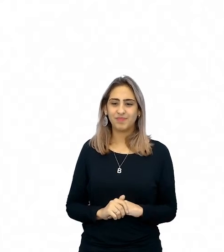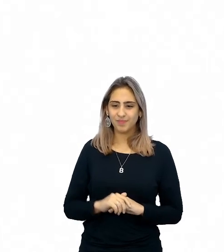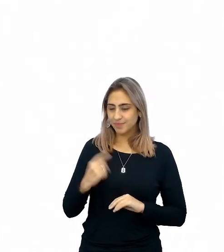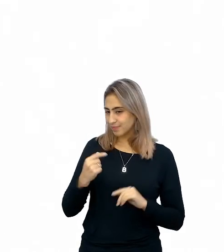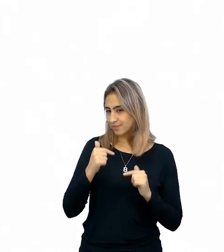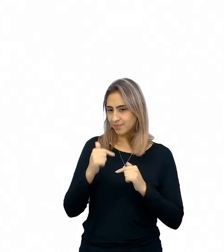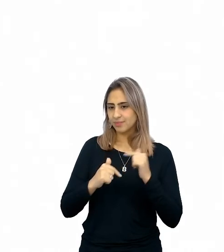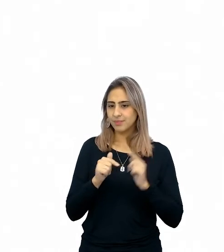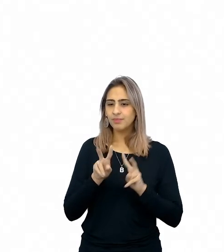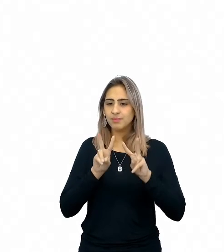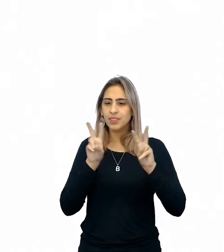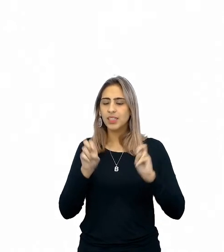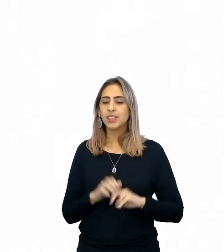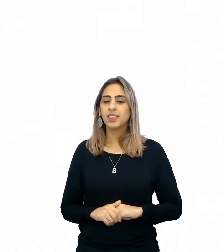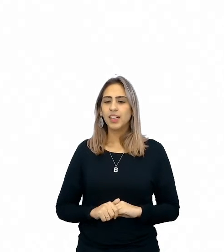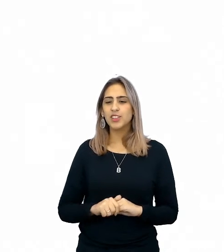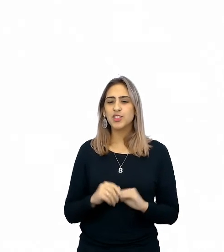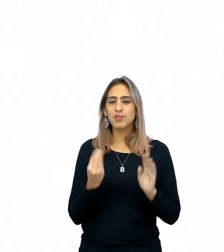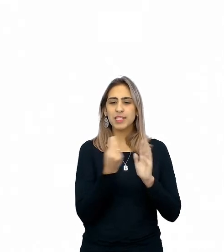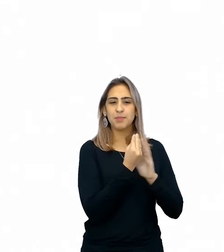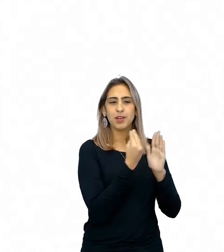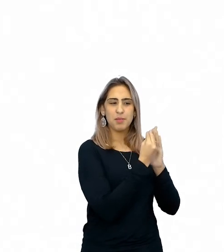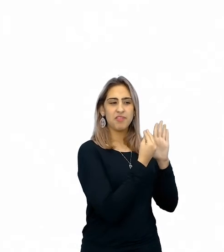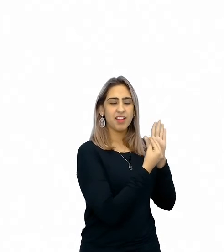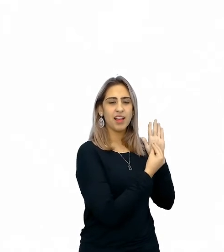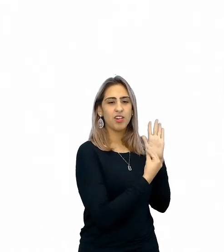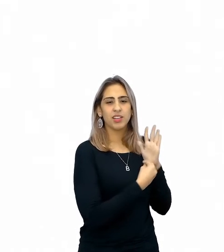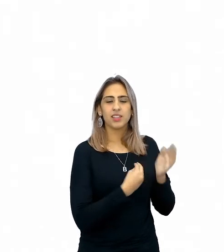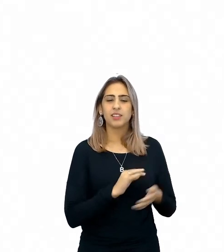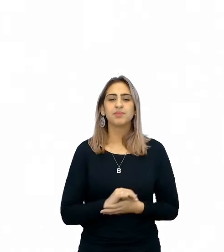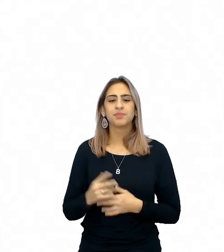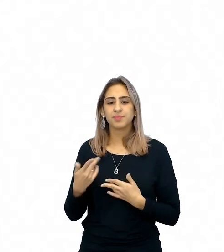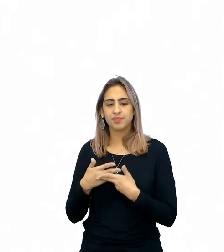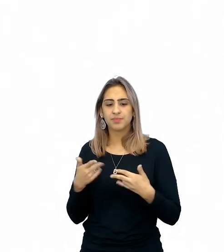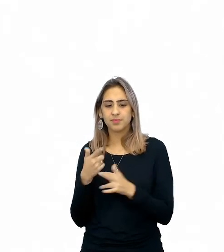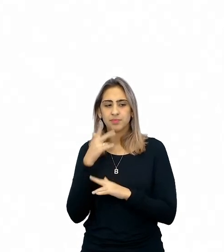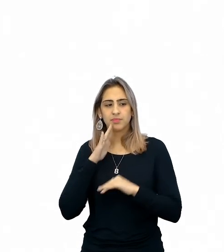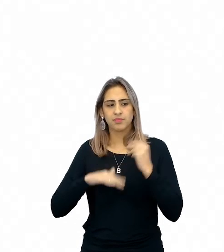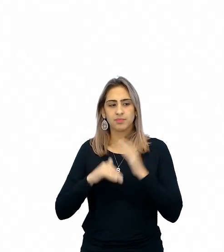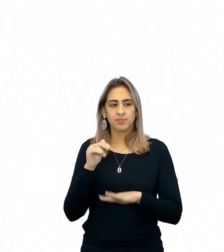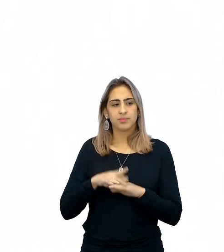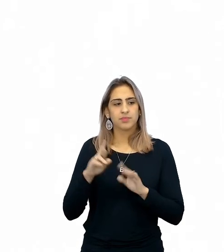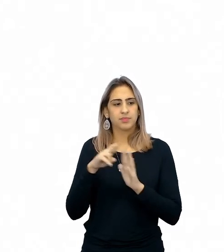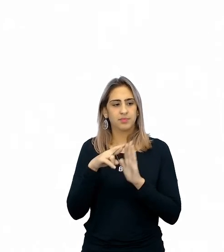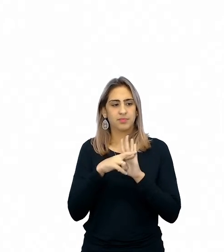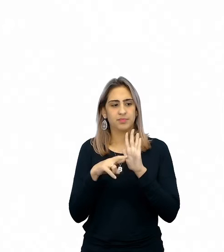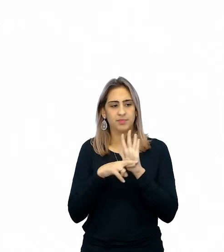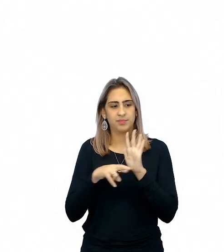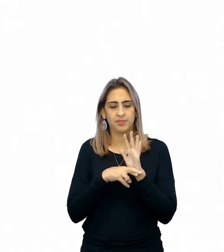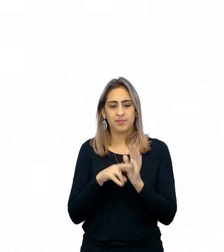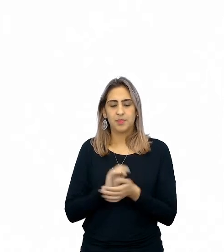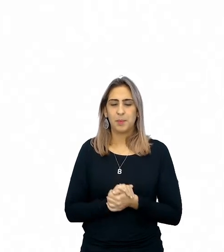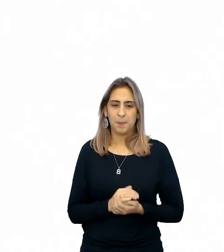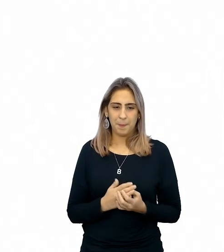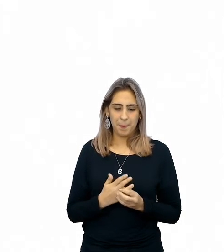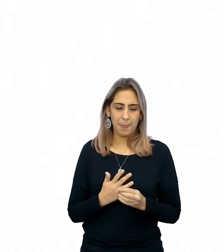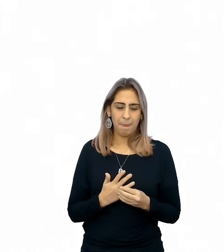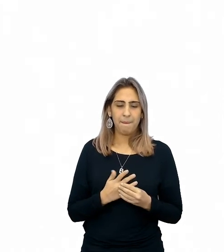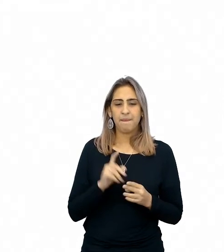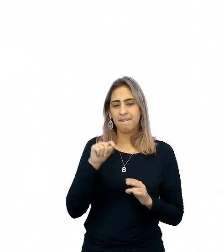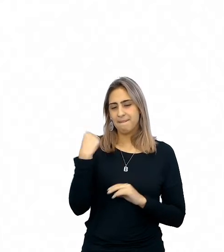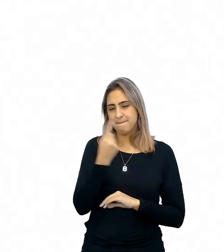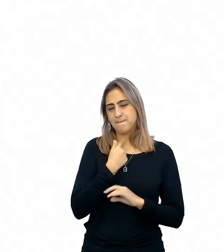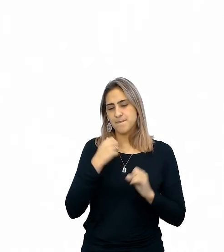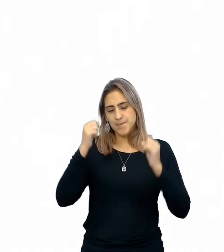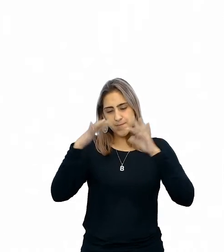trabalhar, então, essa habilidade de localizar a fração unitária na régua. Retomando um pouquinho do que nós já vimos no